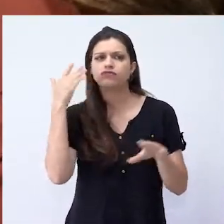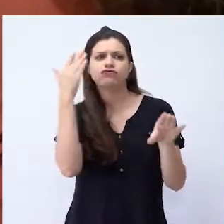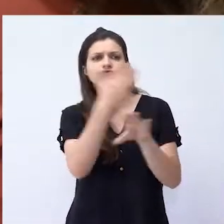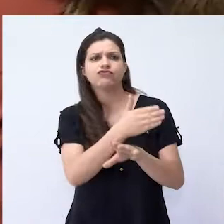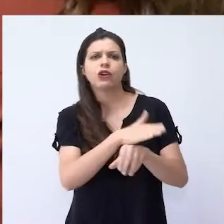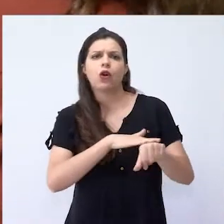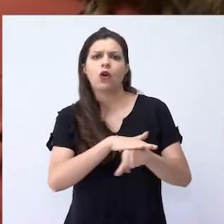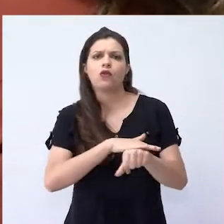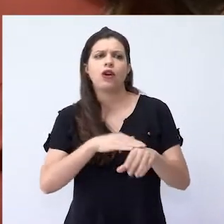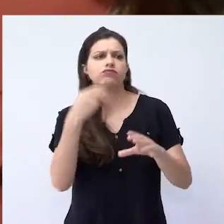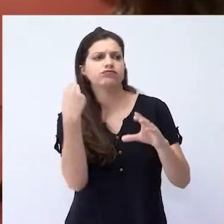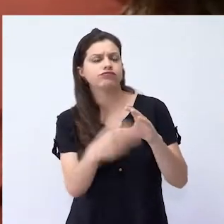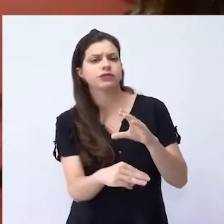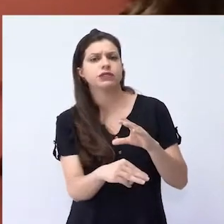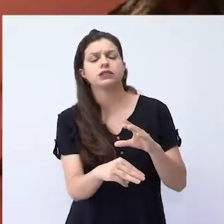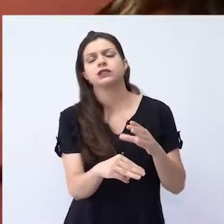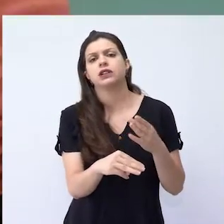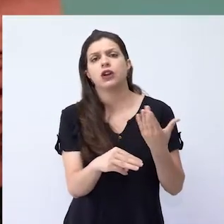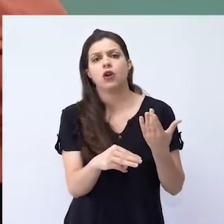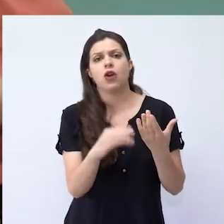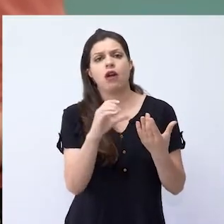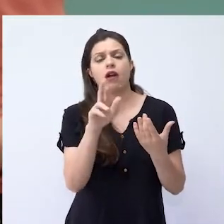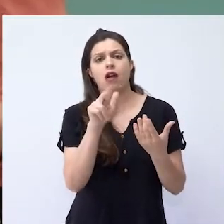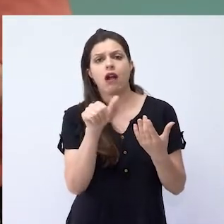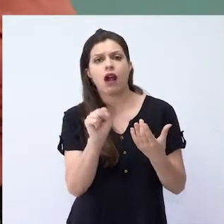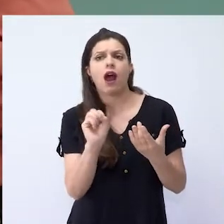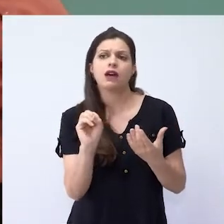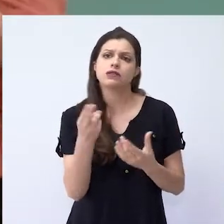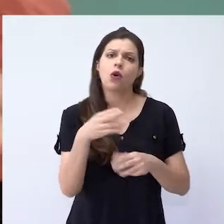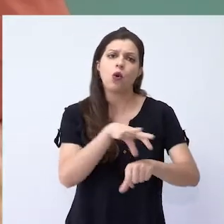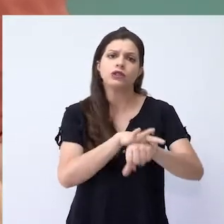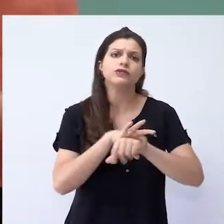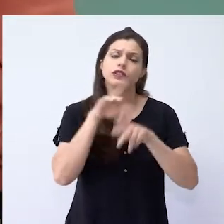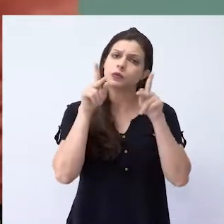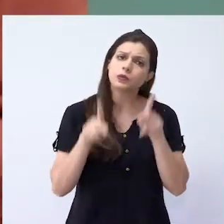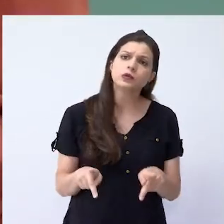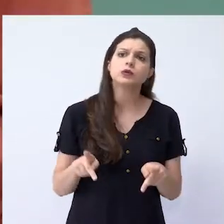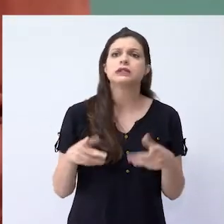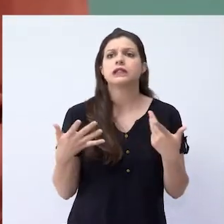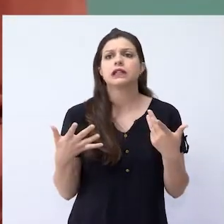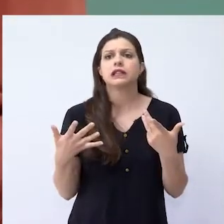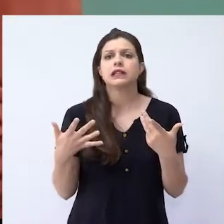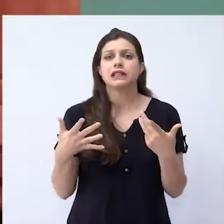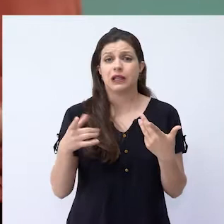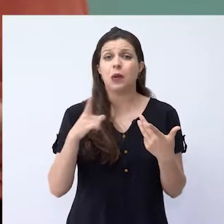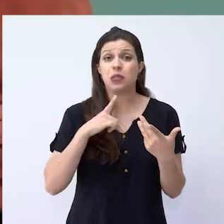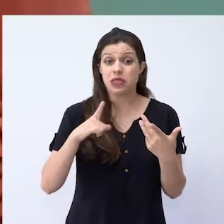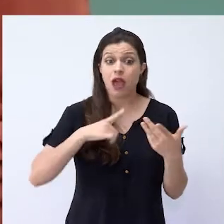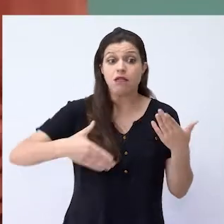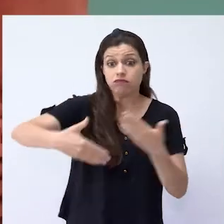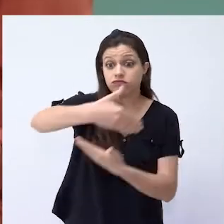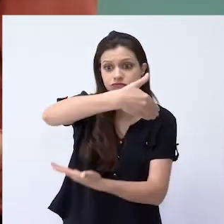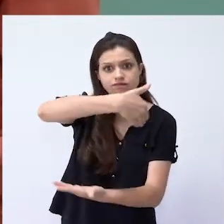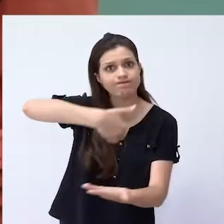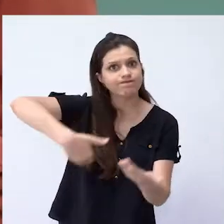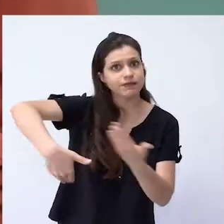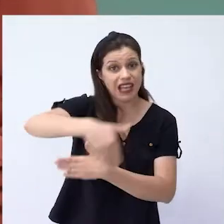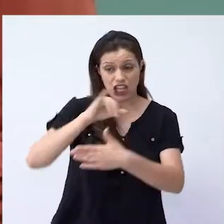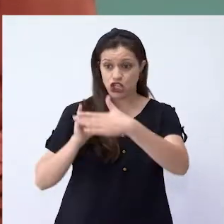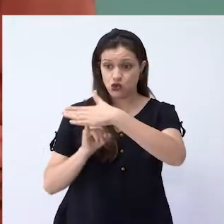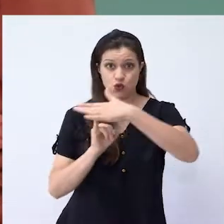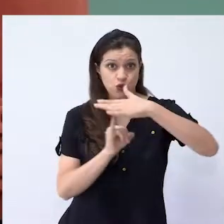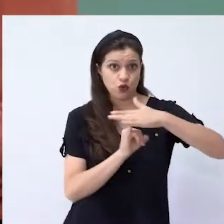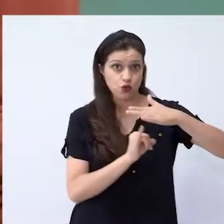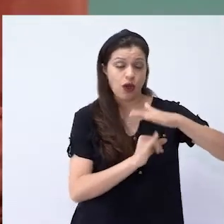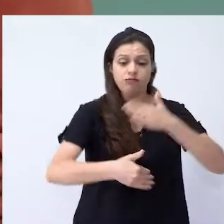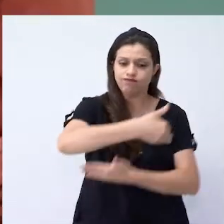Pública, fala com a Defensoria Pública, encaminha para o CRAS para poder ser inserido no serviço de fortalecimento. Então esse diálogo